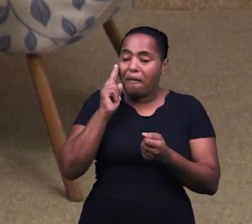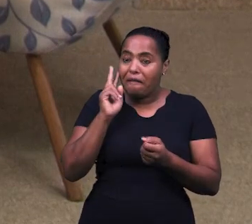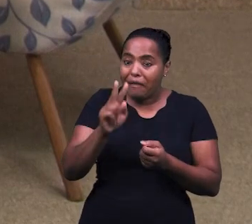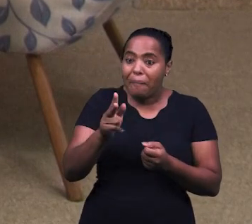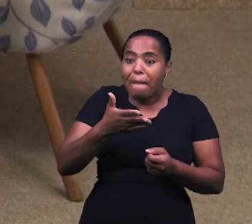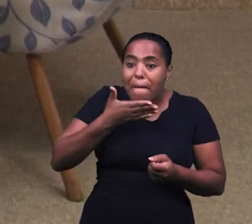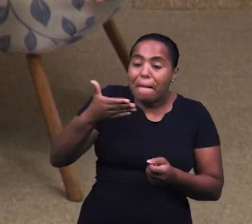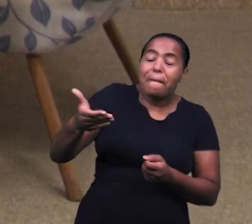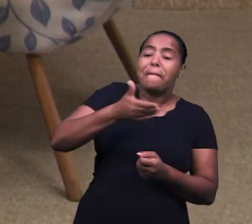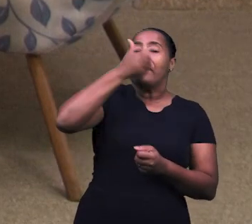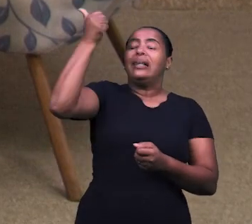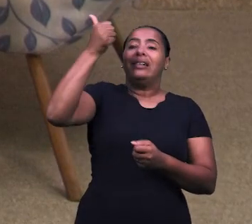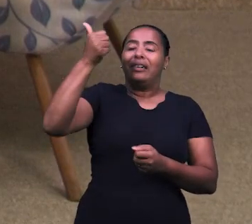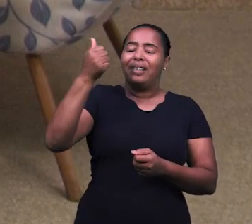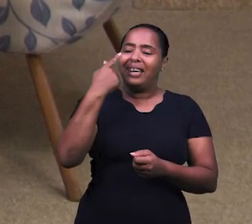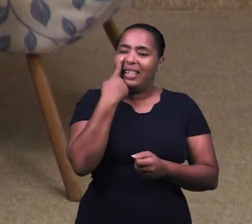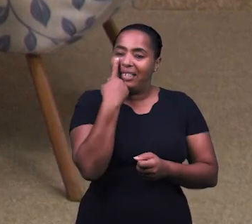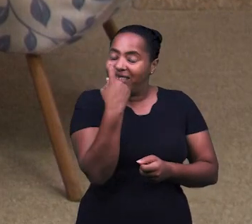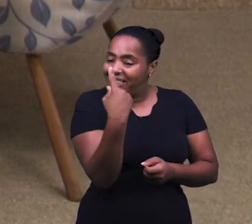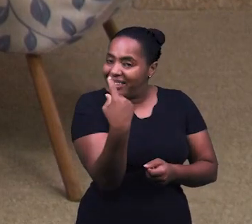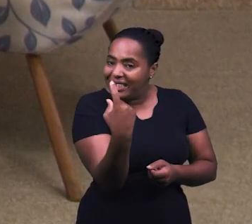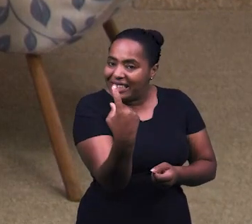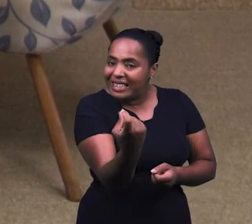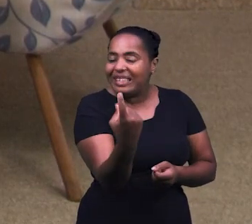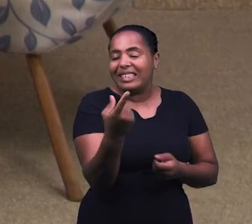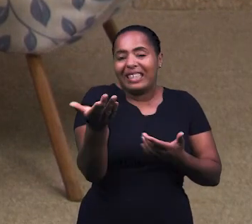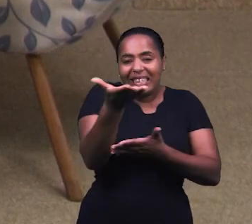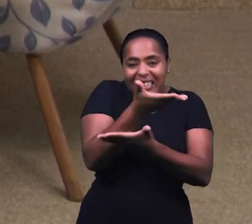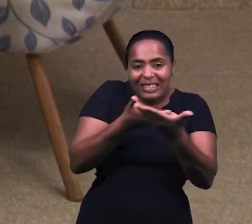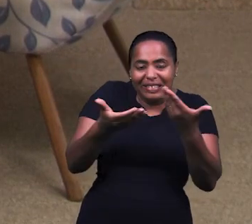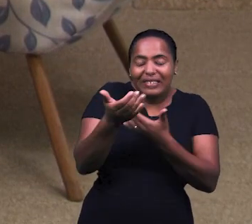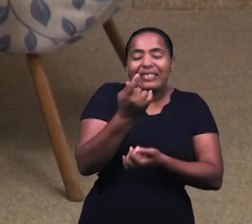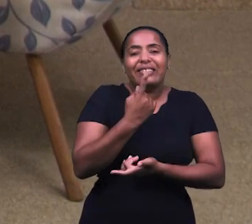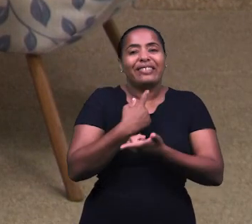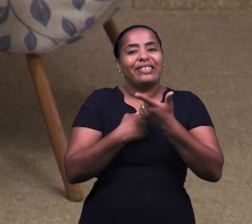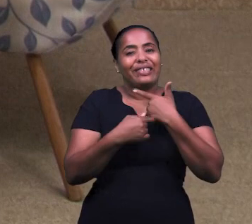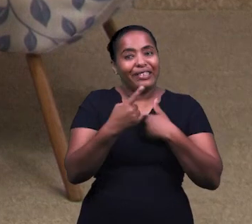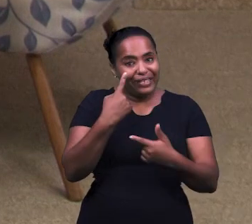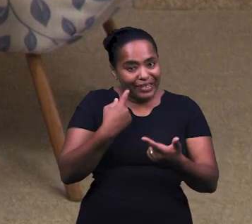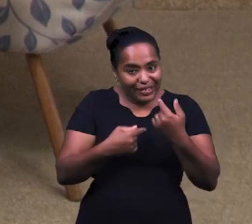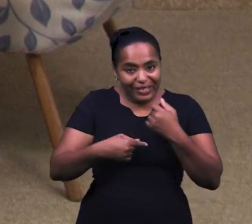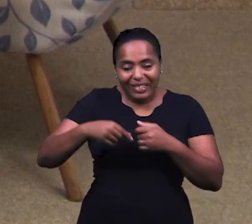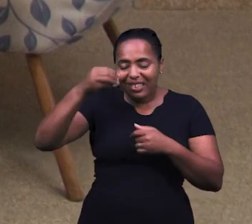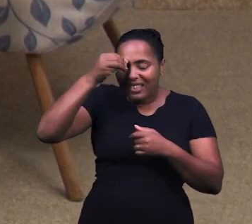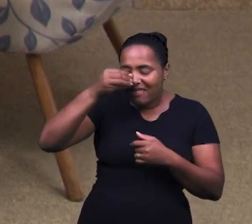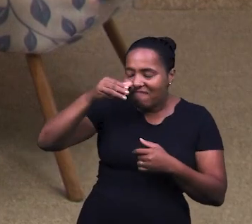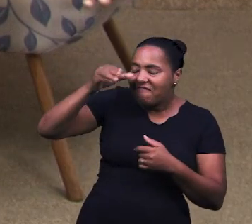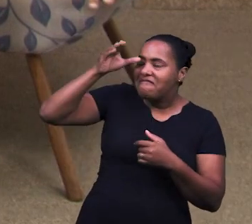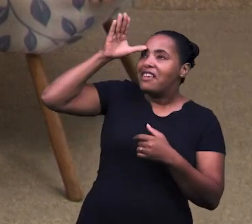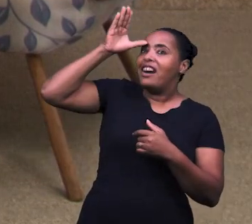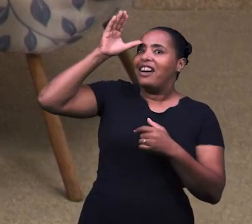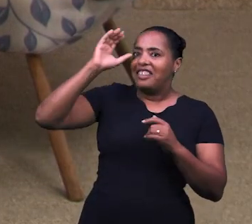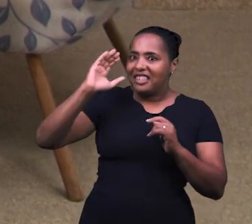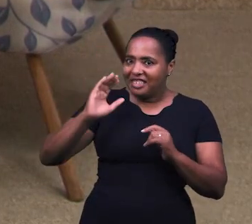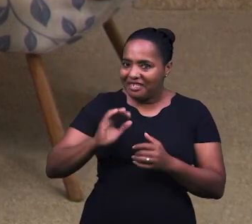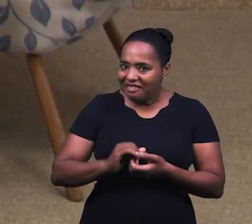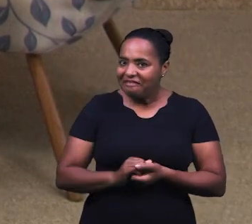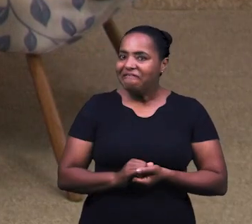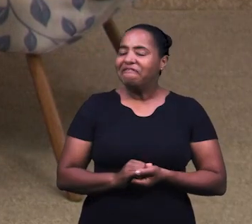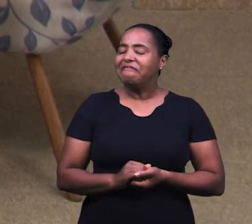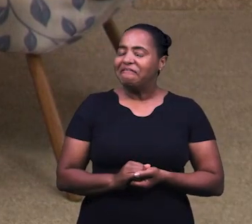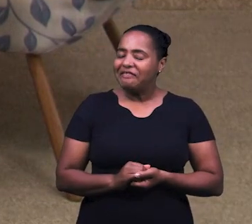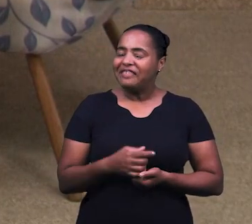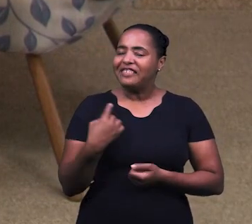algo melhor ainda, não é? O interesse, a participação, o desejo e o alcance também, na verdade. Amém.